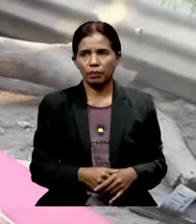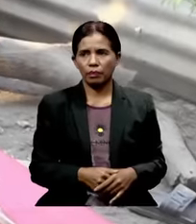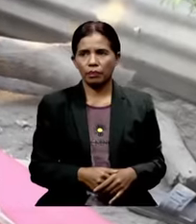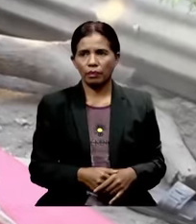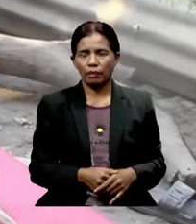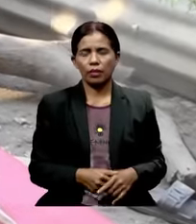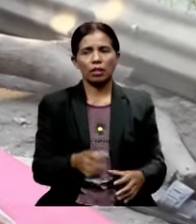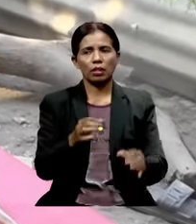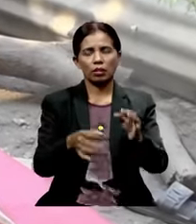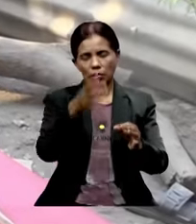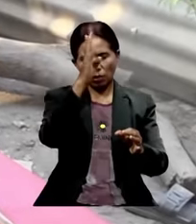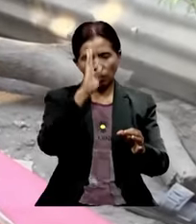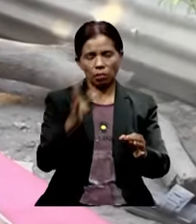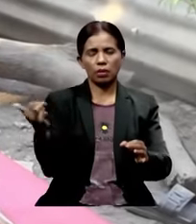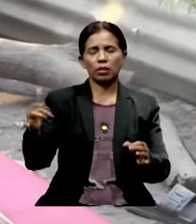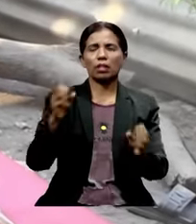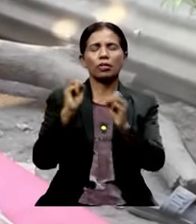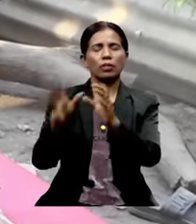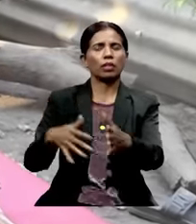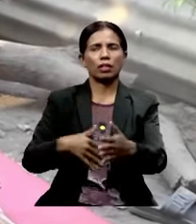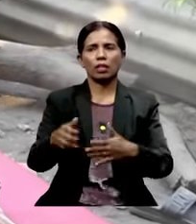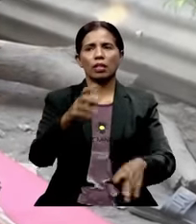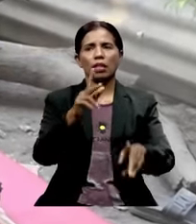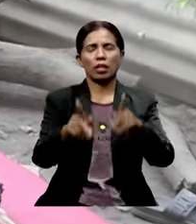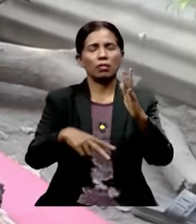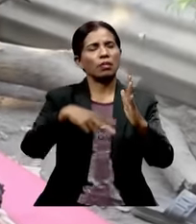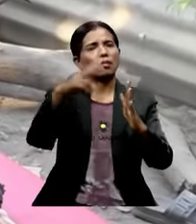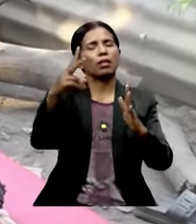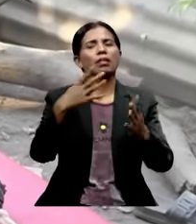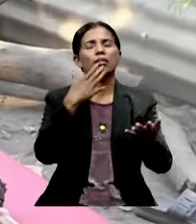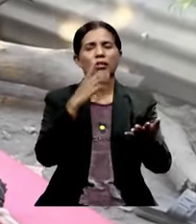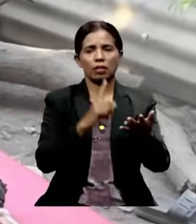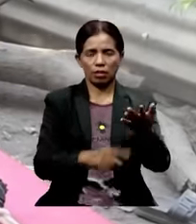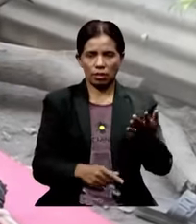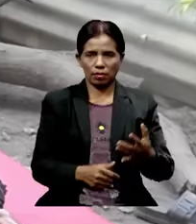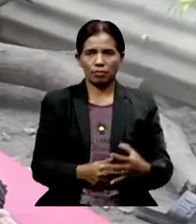Se a maroma cercar só a ervir, a população não vai ler essa